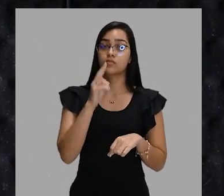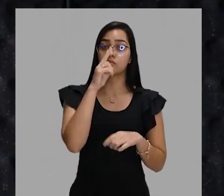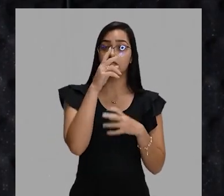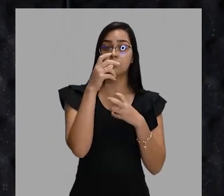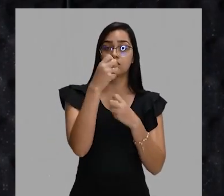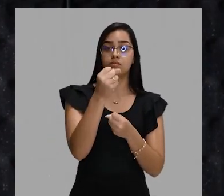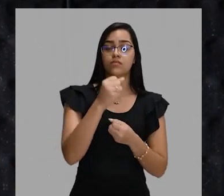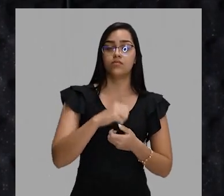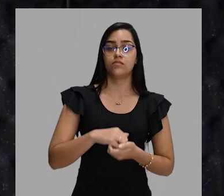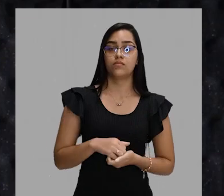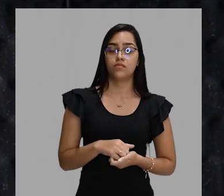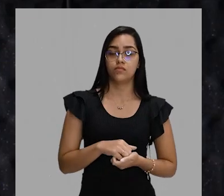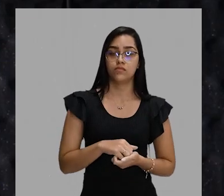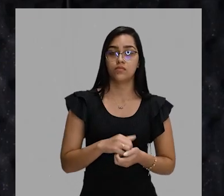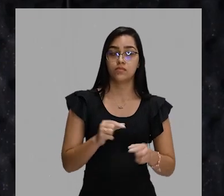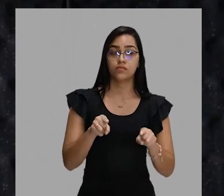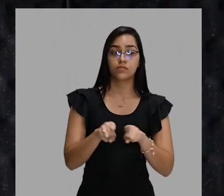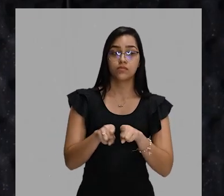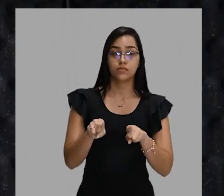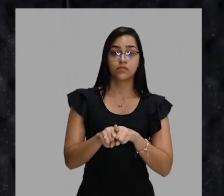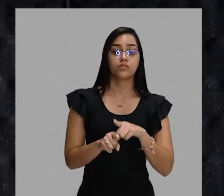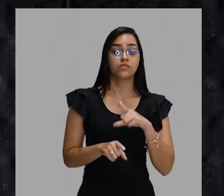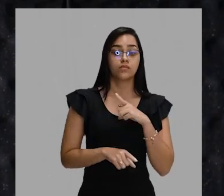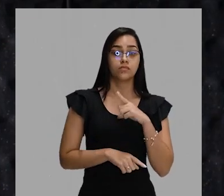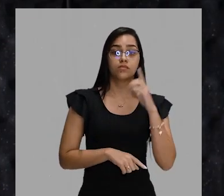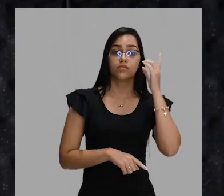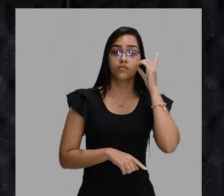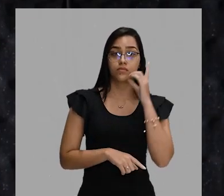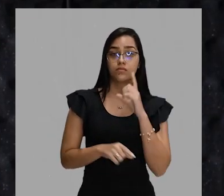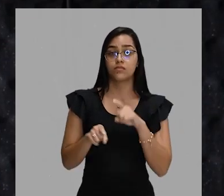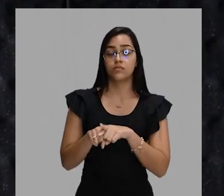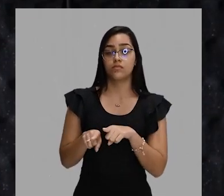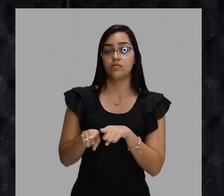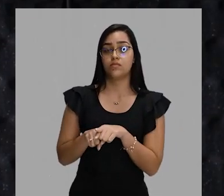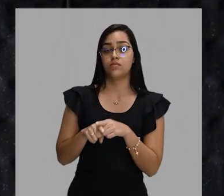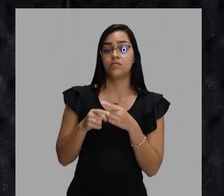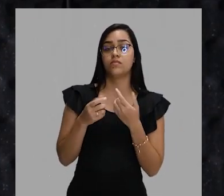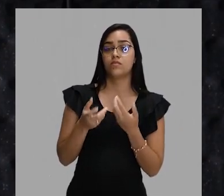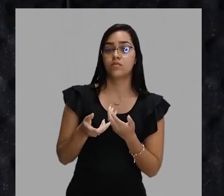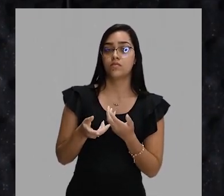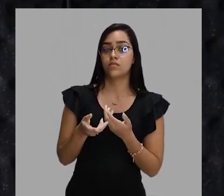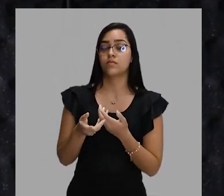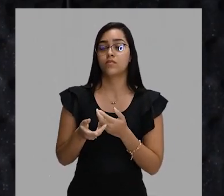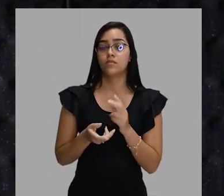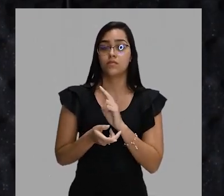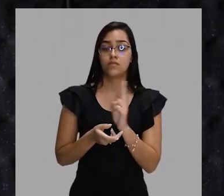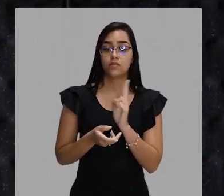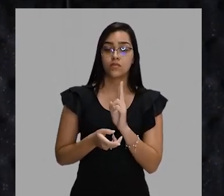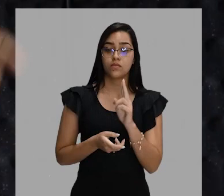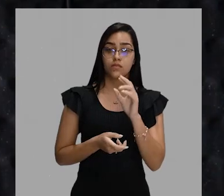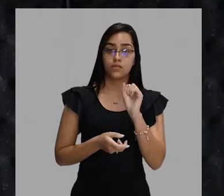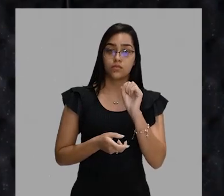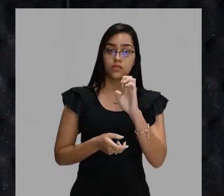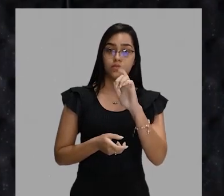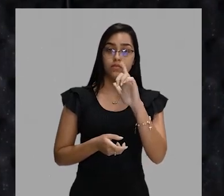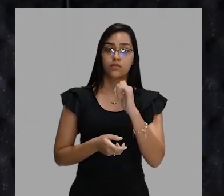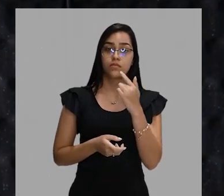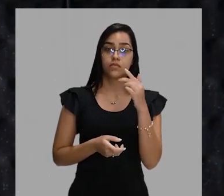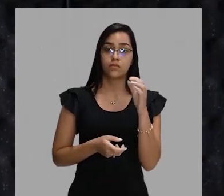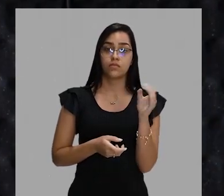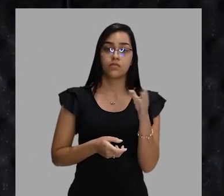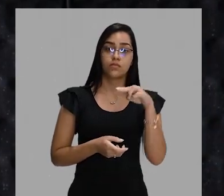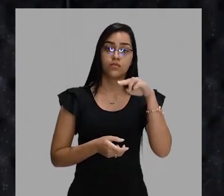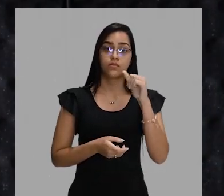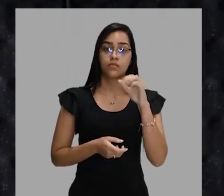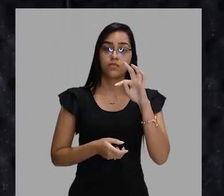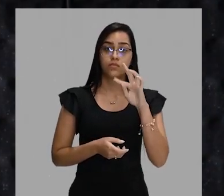aptos. Isso Charles Darwin ele nomeou de seleção natural.